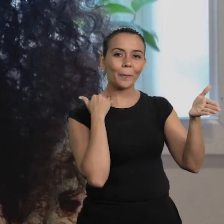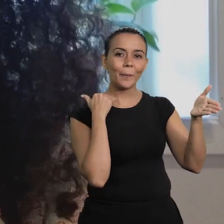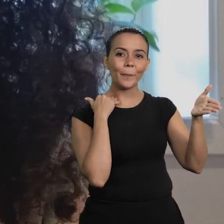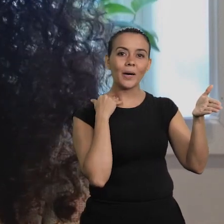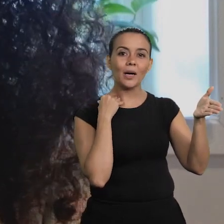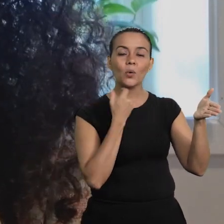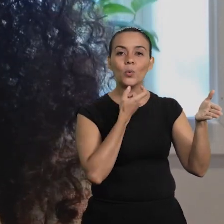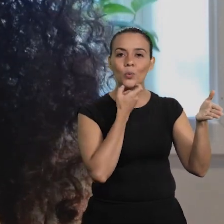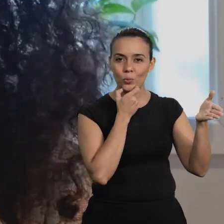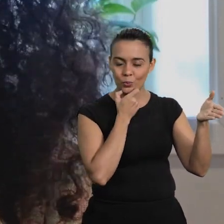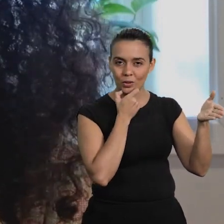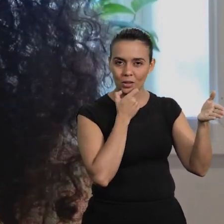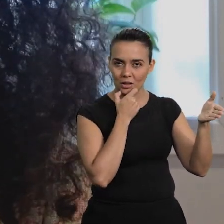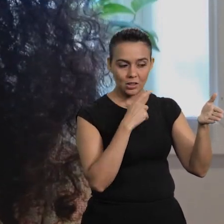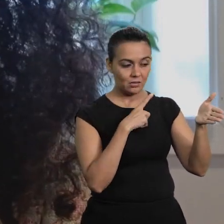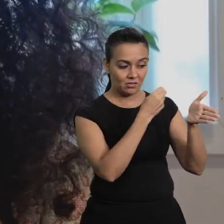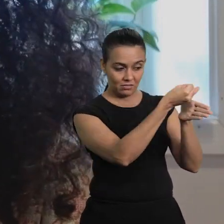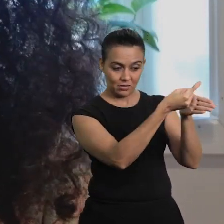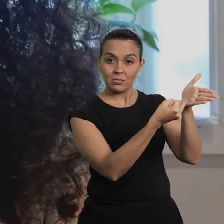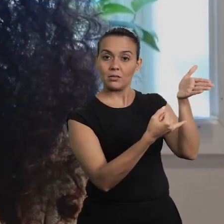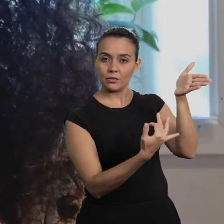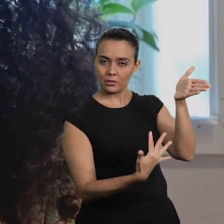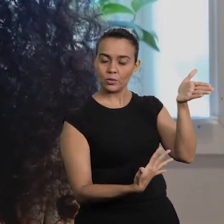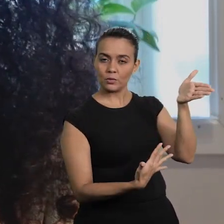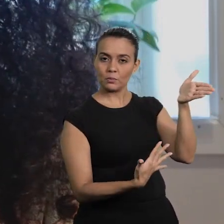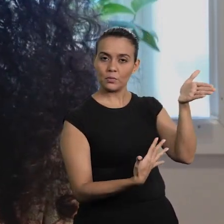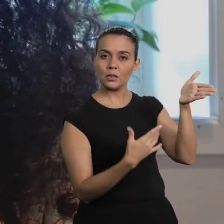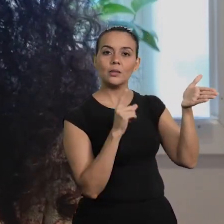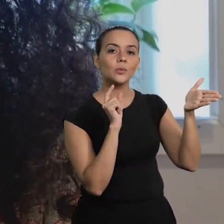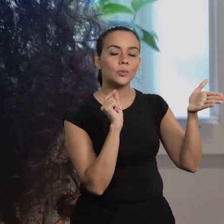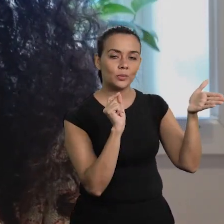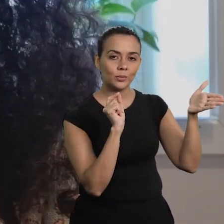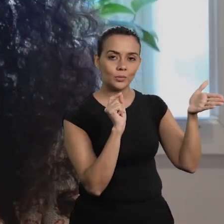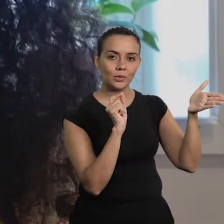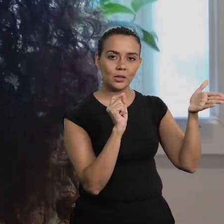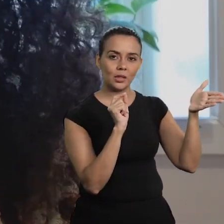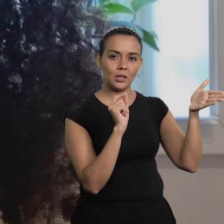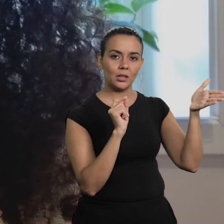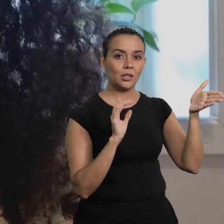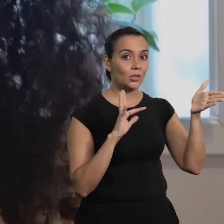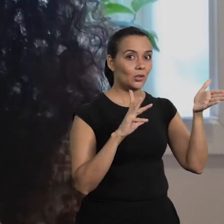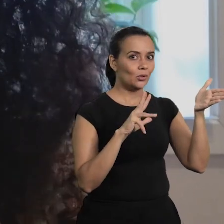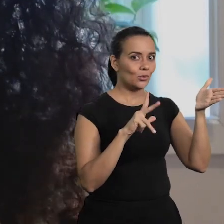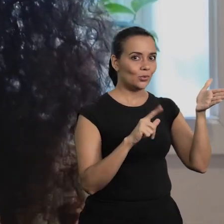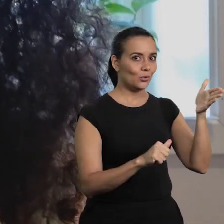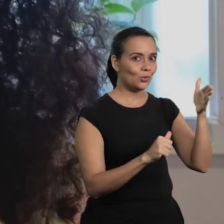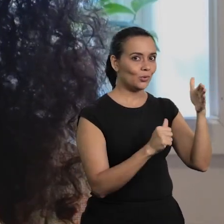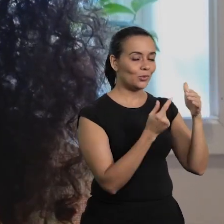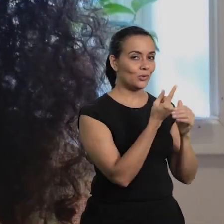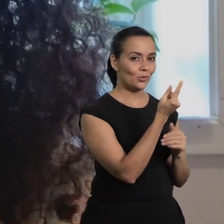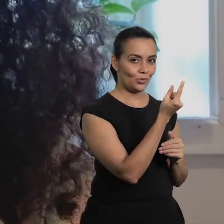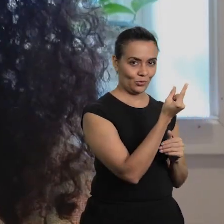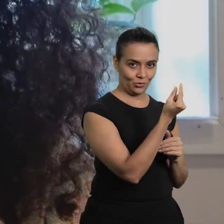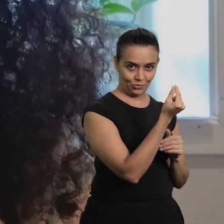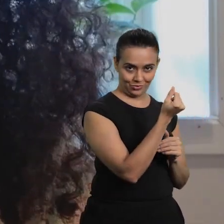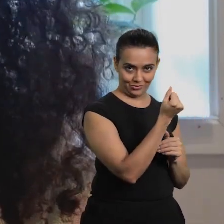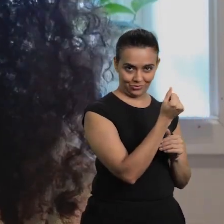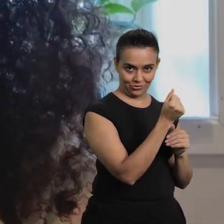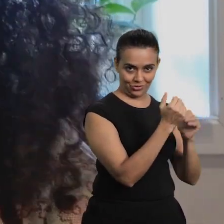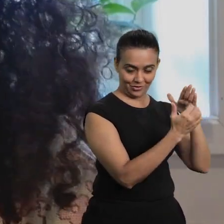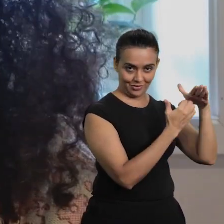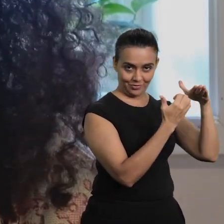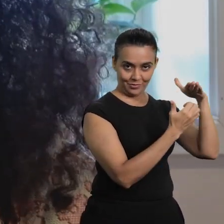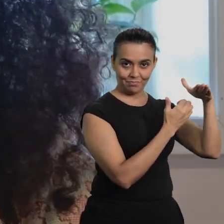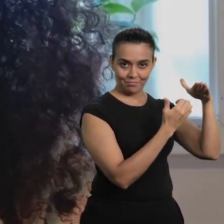de Londres, um relatório recente, coloca que os gestores de ativos e os